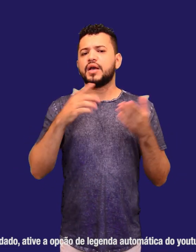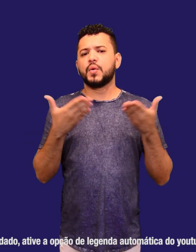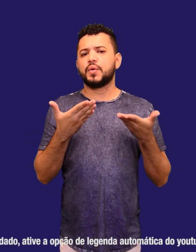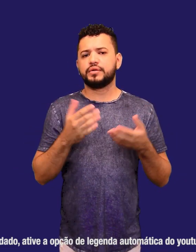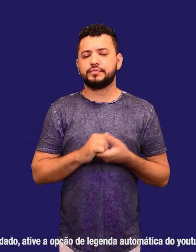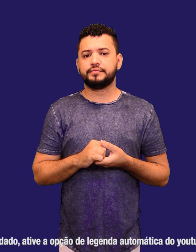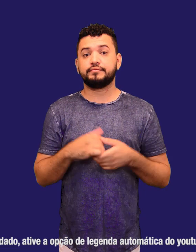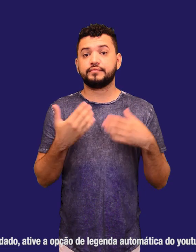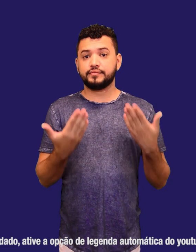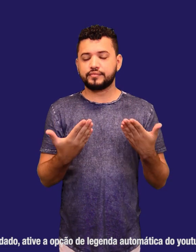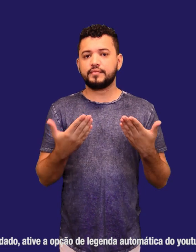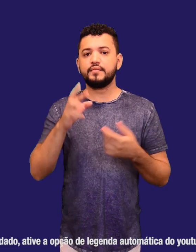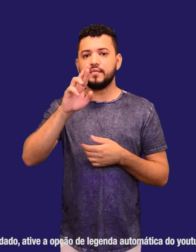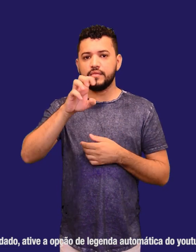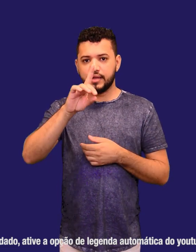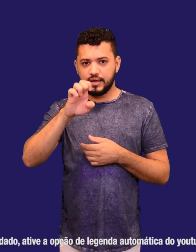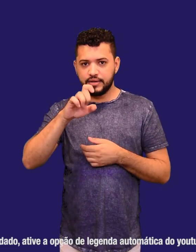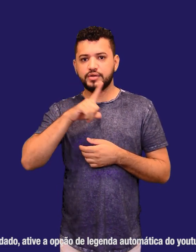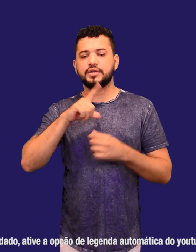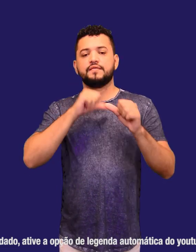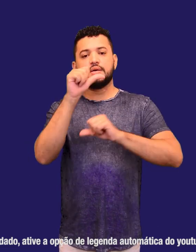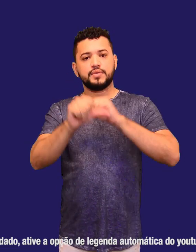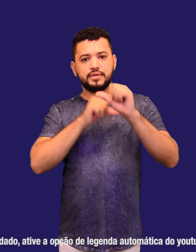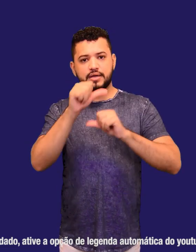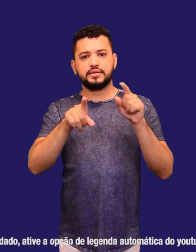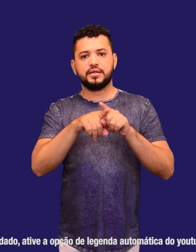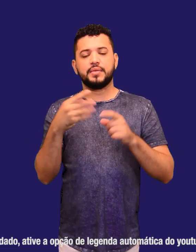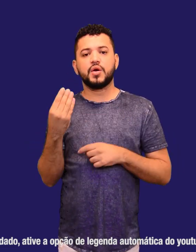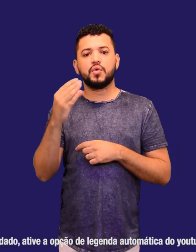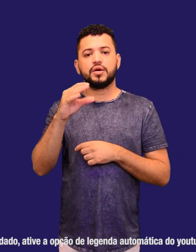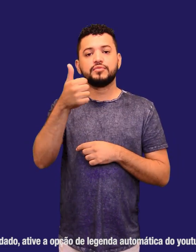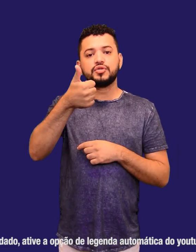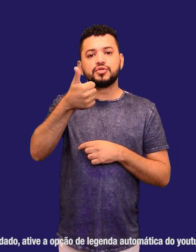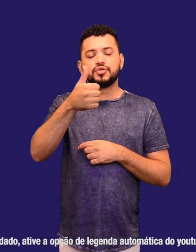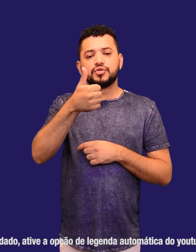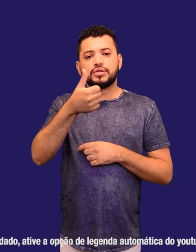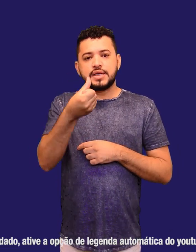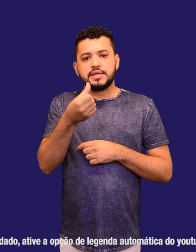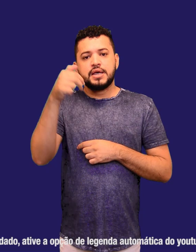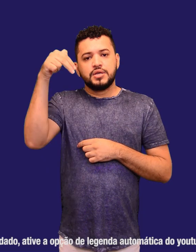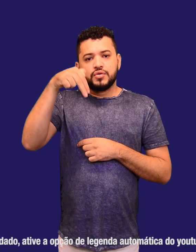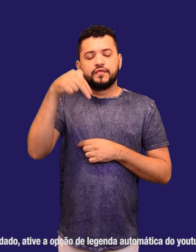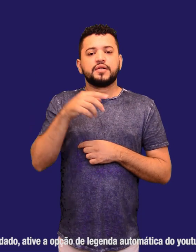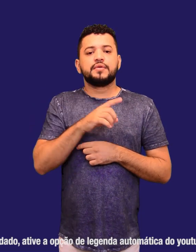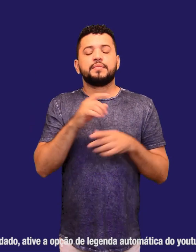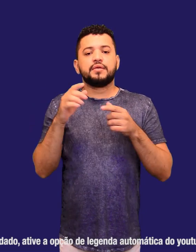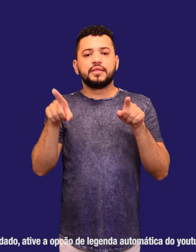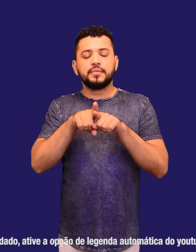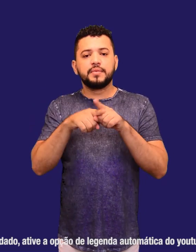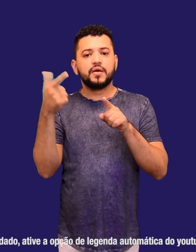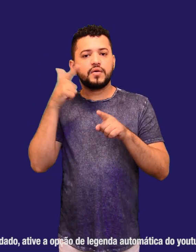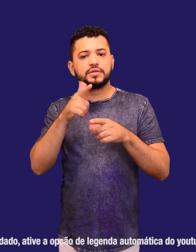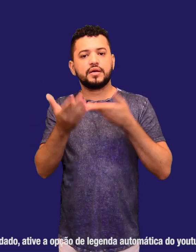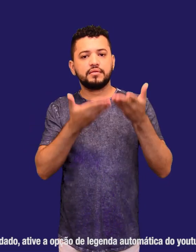Sim, o Rede de Carreiras foi reformulado e lançamos ele no dia 16, né, visando atender essa demanda mesmo do mercado. O